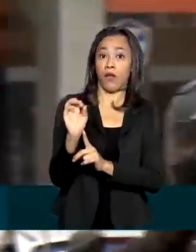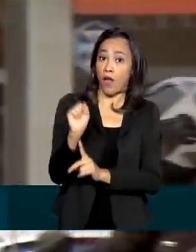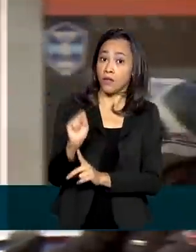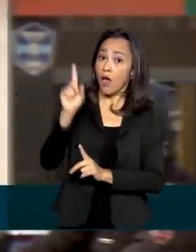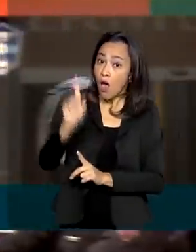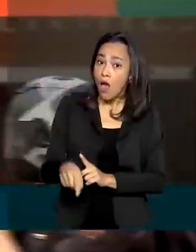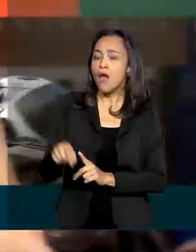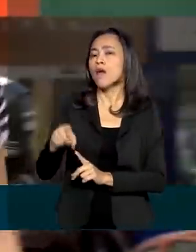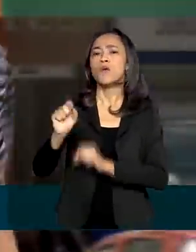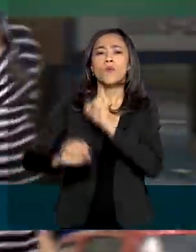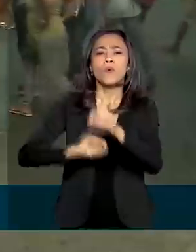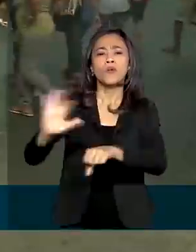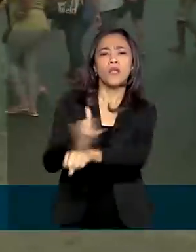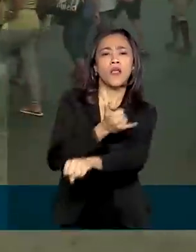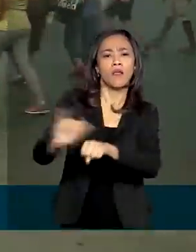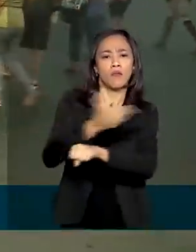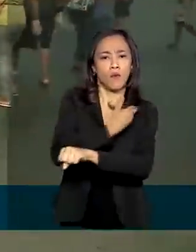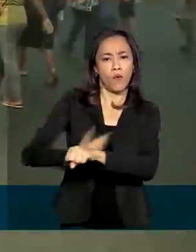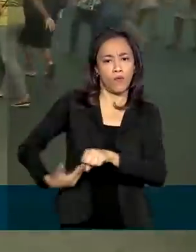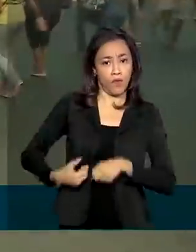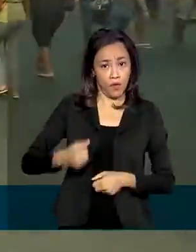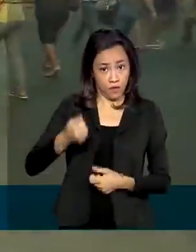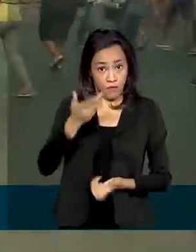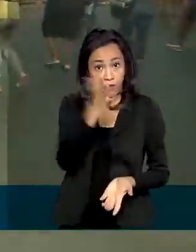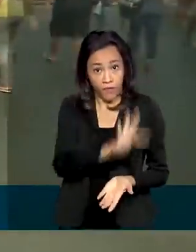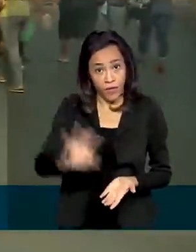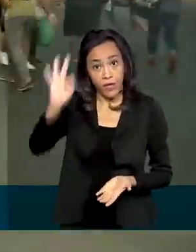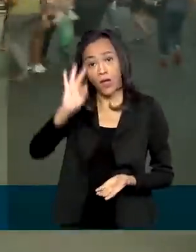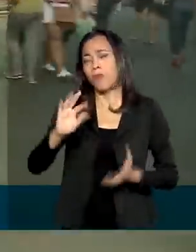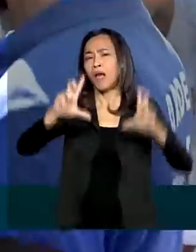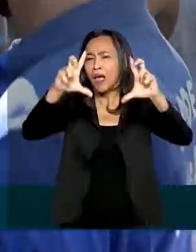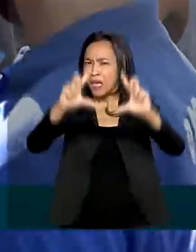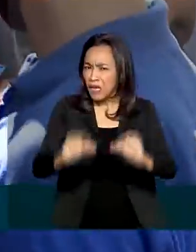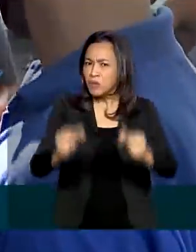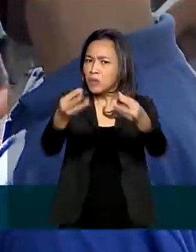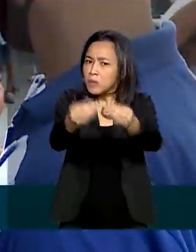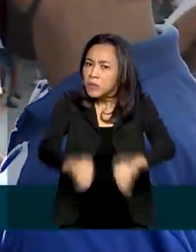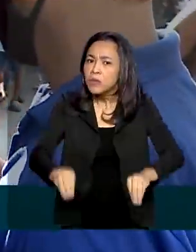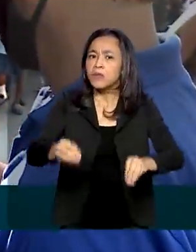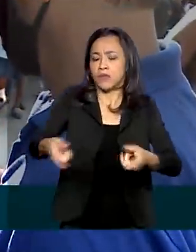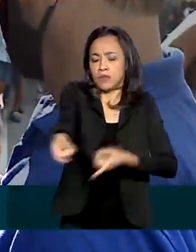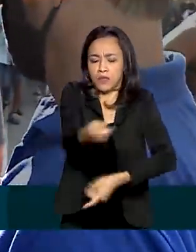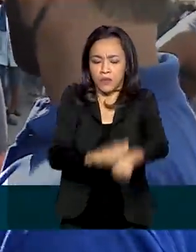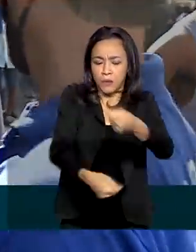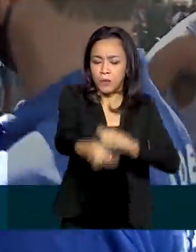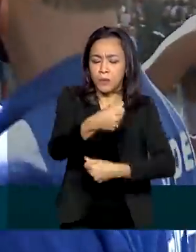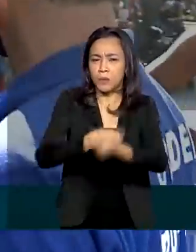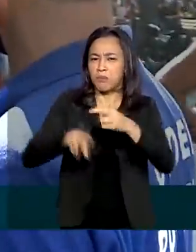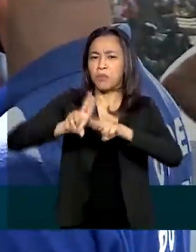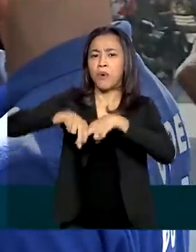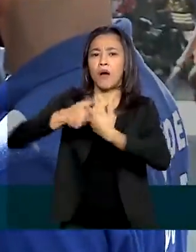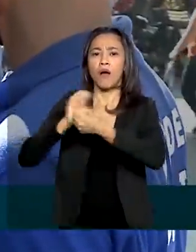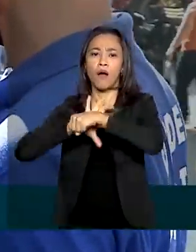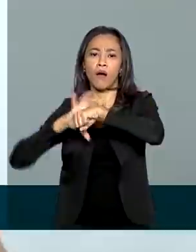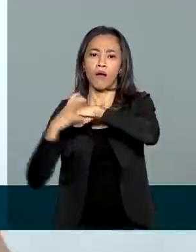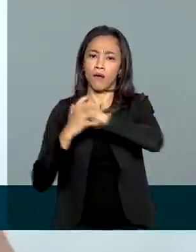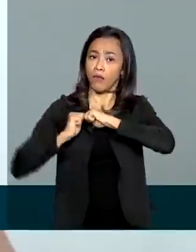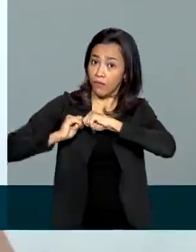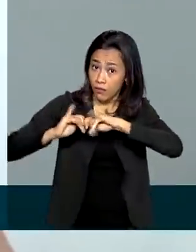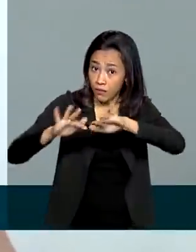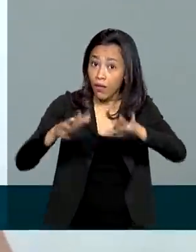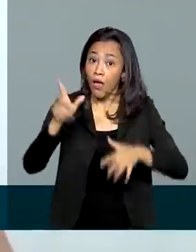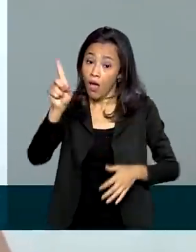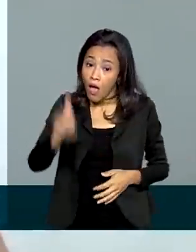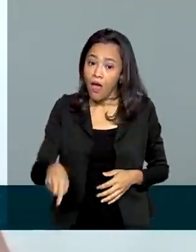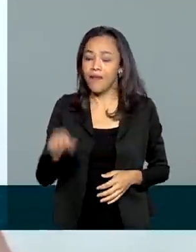medidas do governo federal para reduzir os impactos na economia causados pela pandemia do coronavírus. É